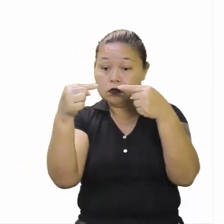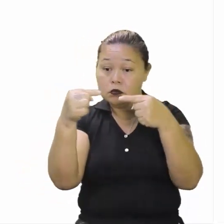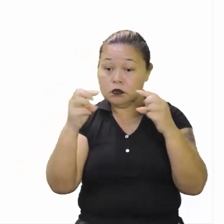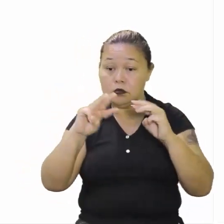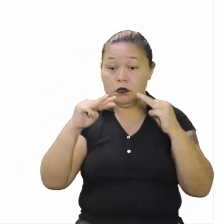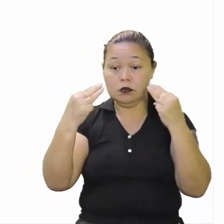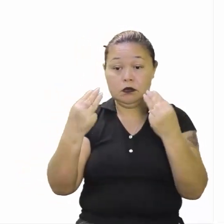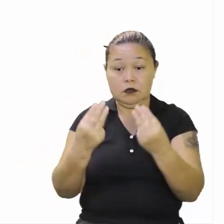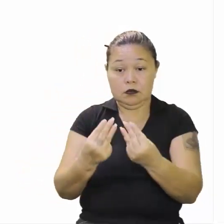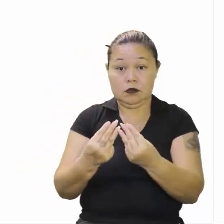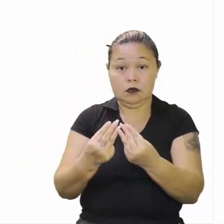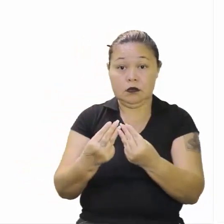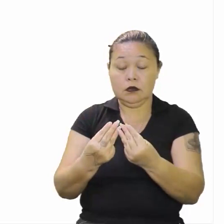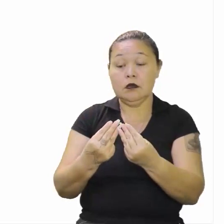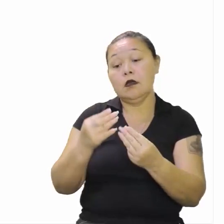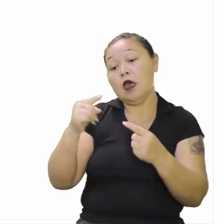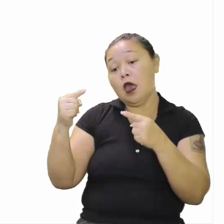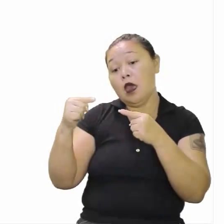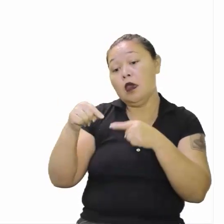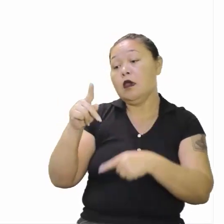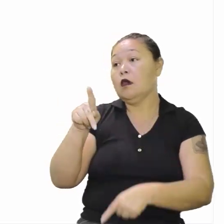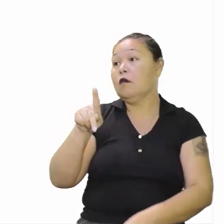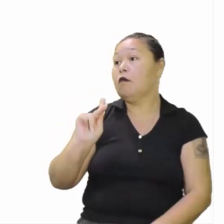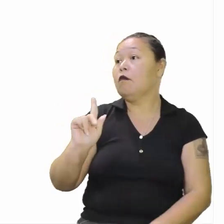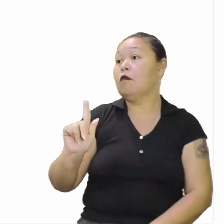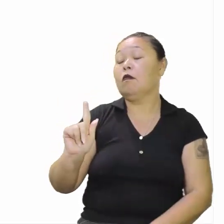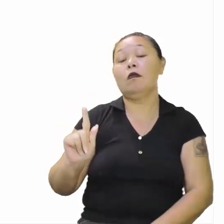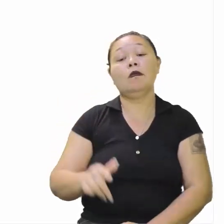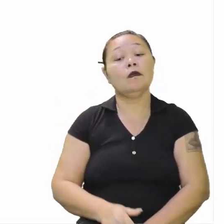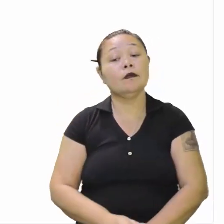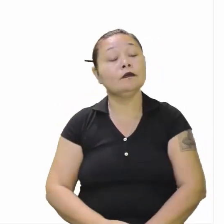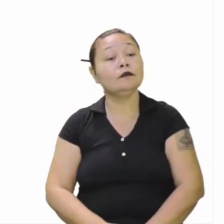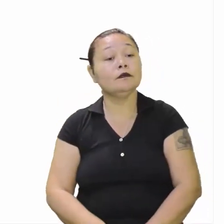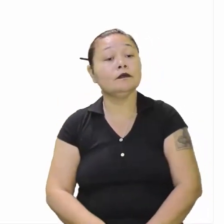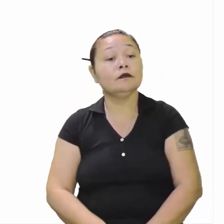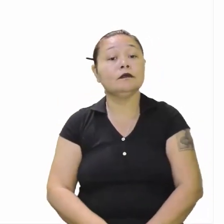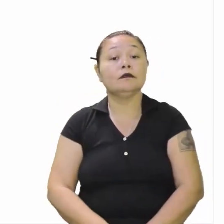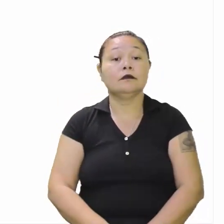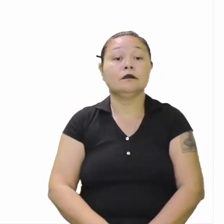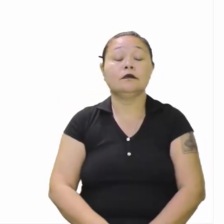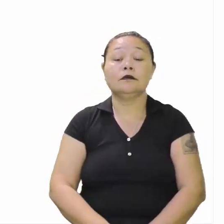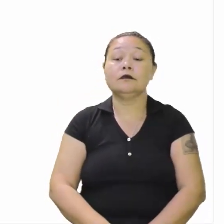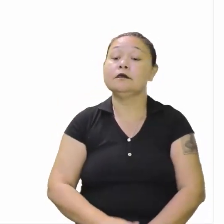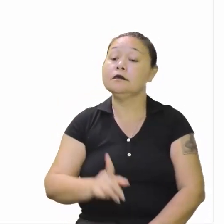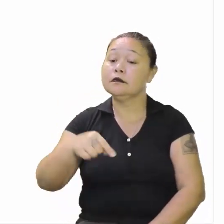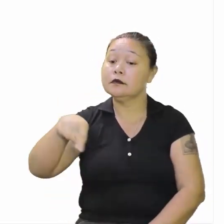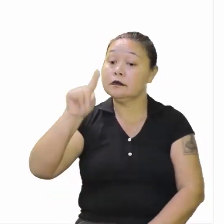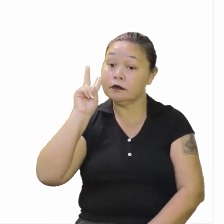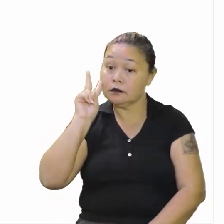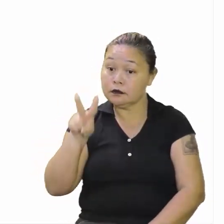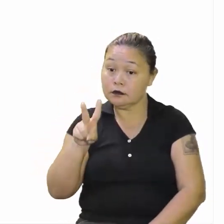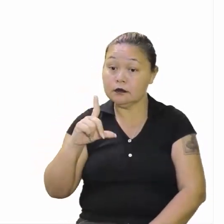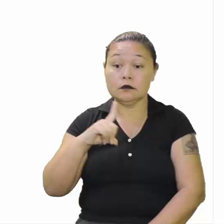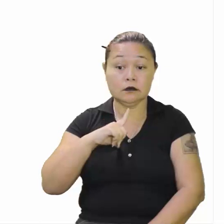equivale essa massa em quilograma? Veja só, meu caro aluno, você tem